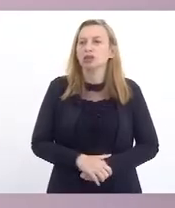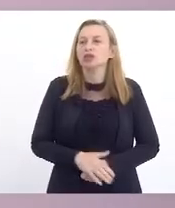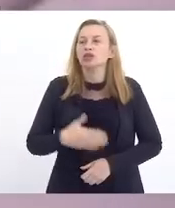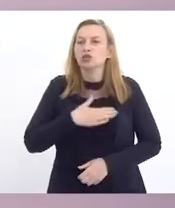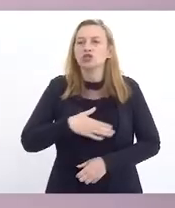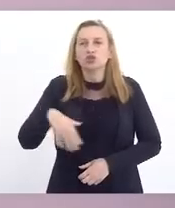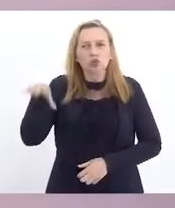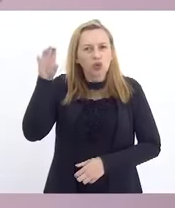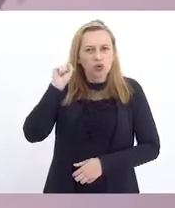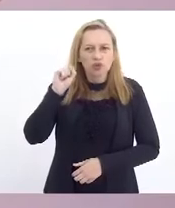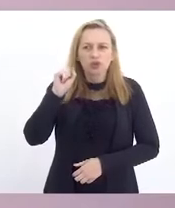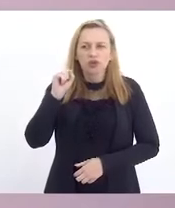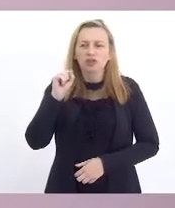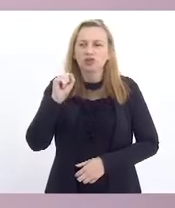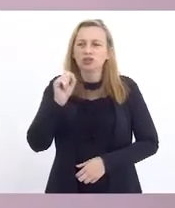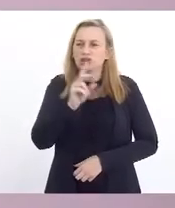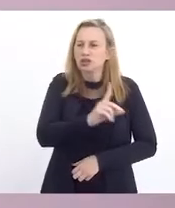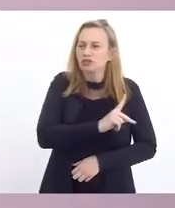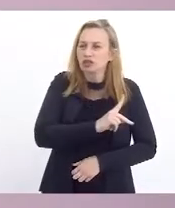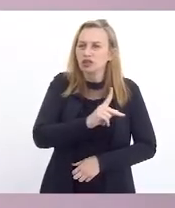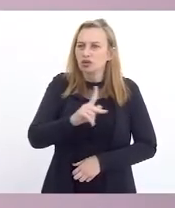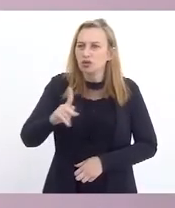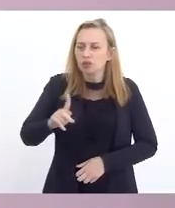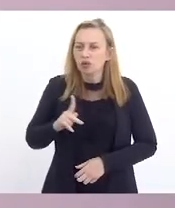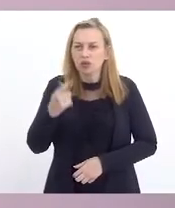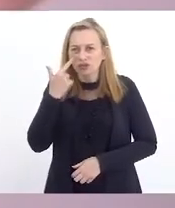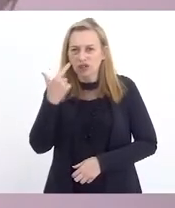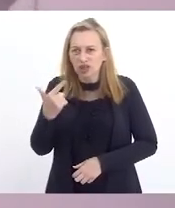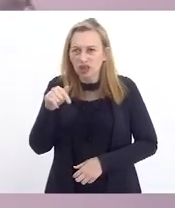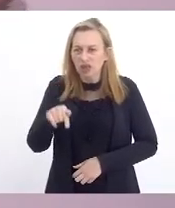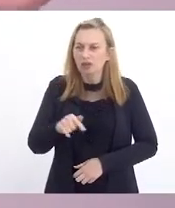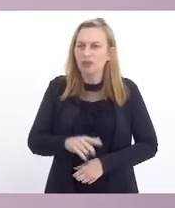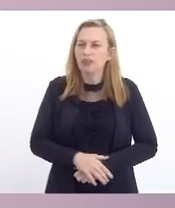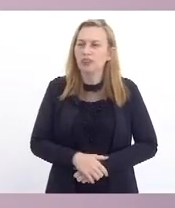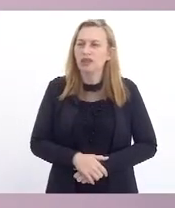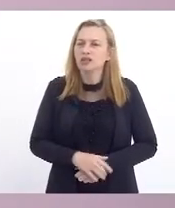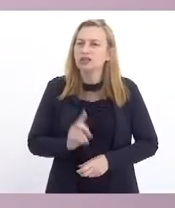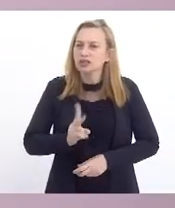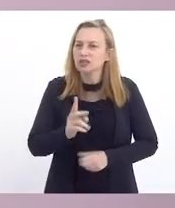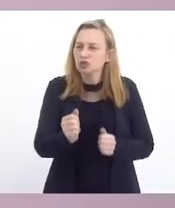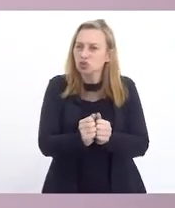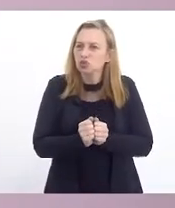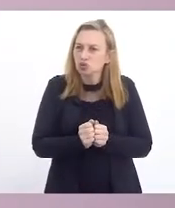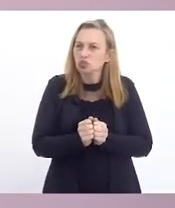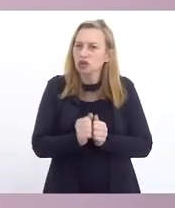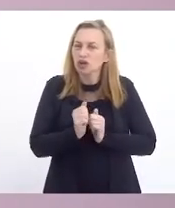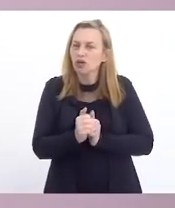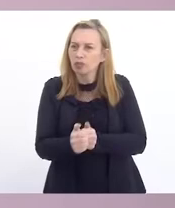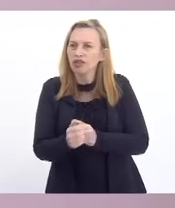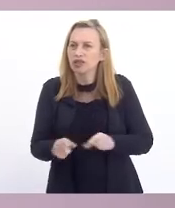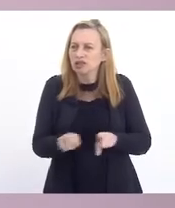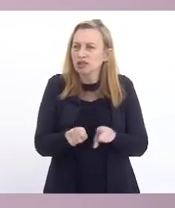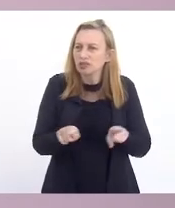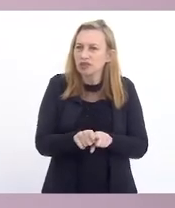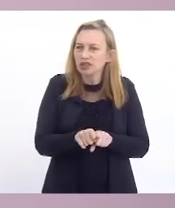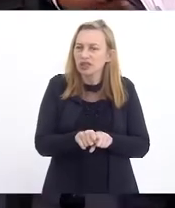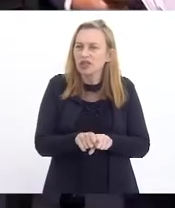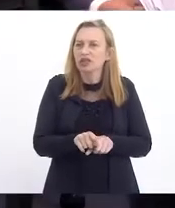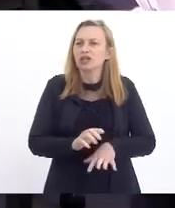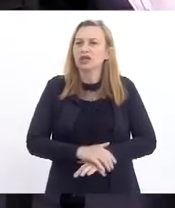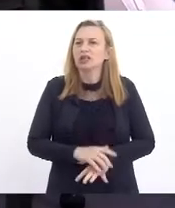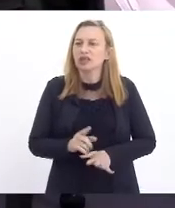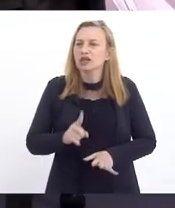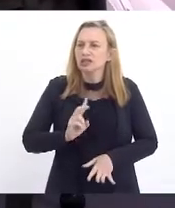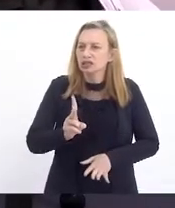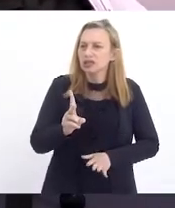de ouvir o nosso defensor público, que está aqui atentamente, aqui, sempre participando, um companheiro também de grande valia, que está sempre